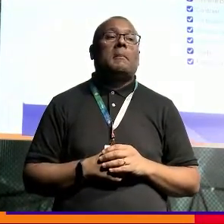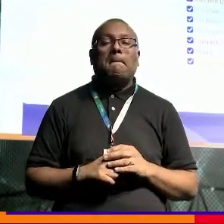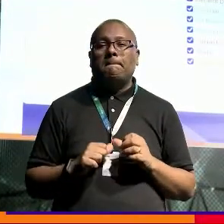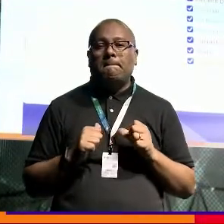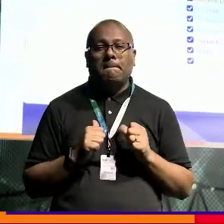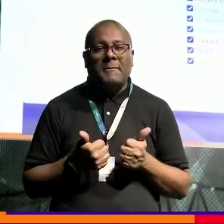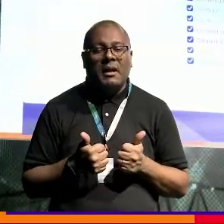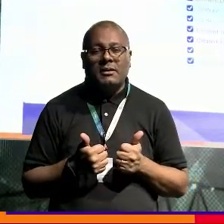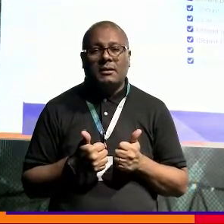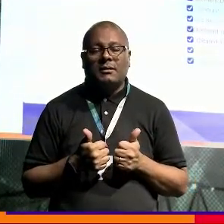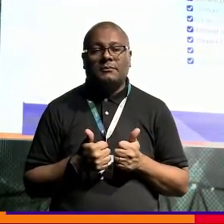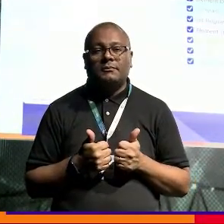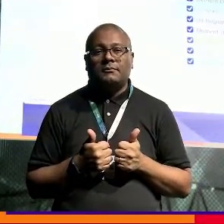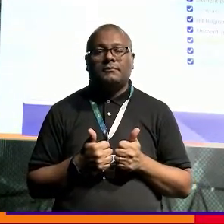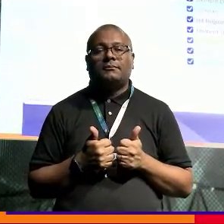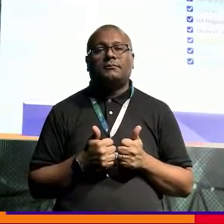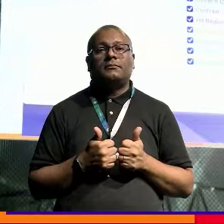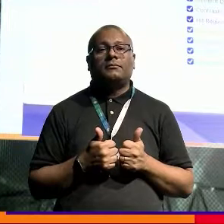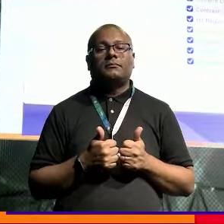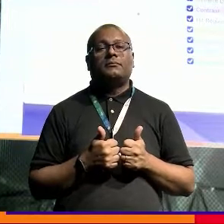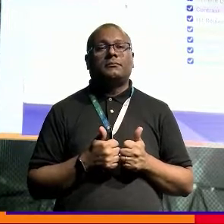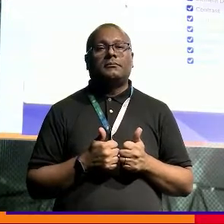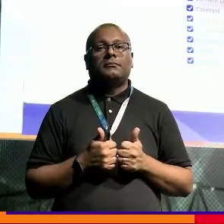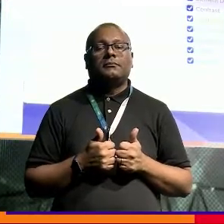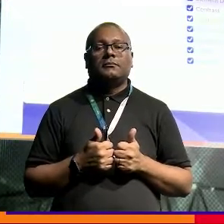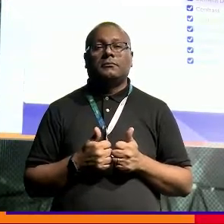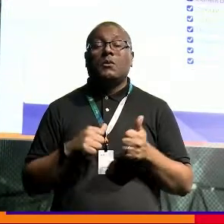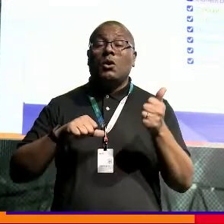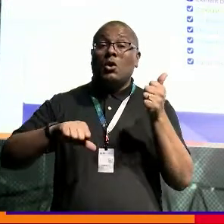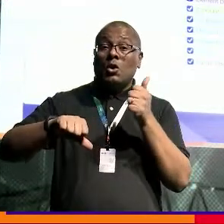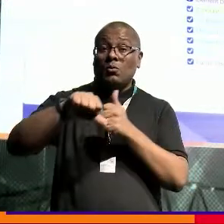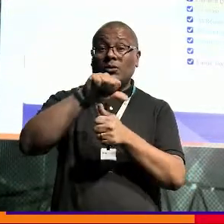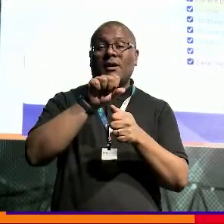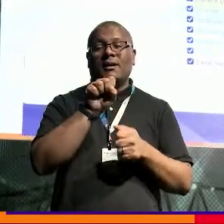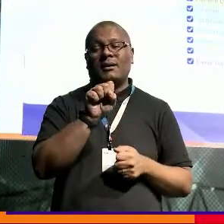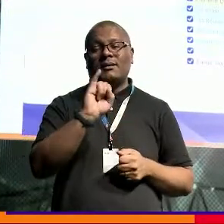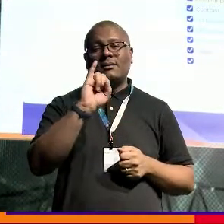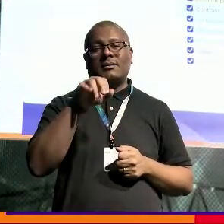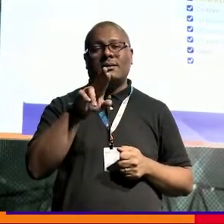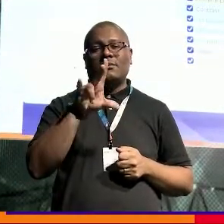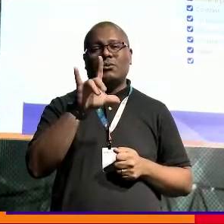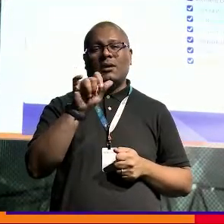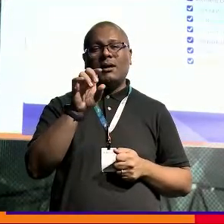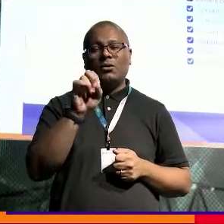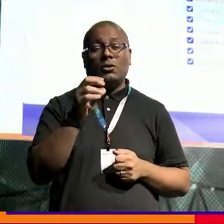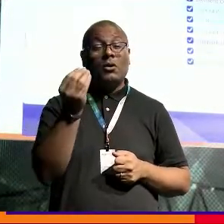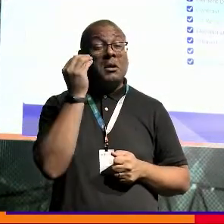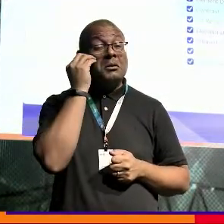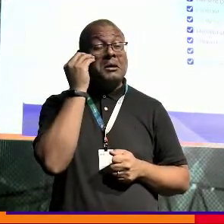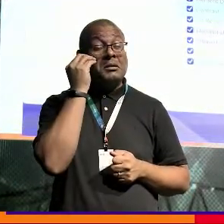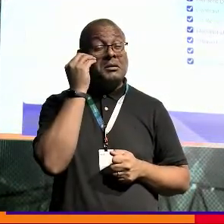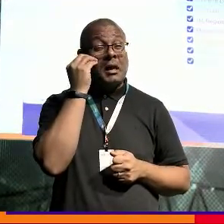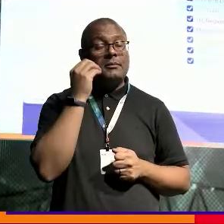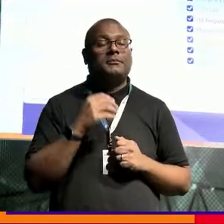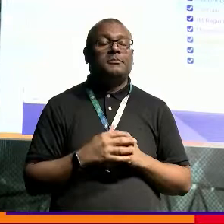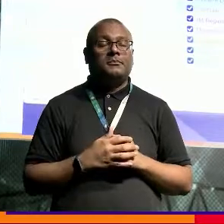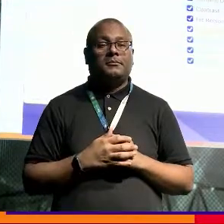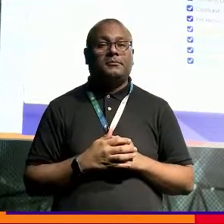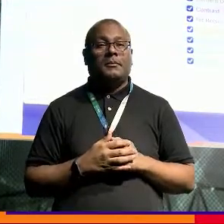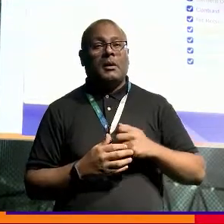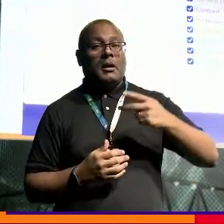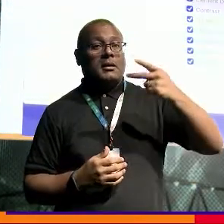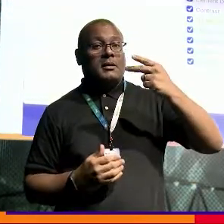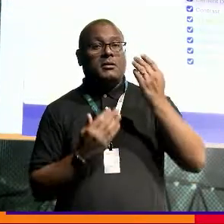Beleza. Então, aqui eu mudei para simulador, que é onde eu quero testar. Aqui eu vou na